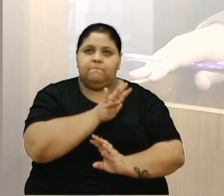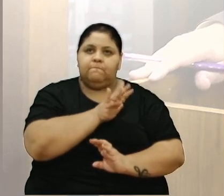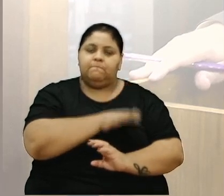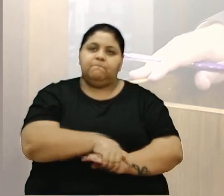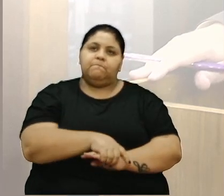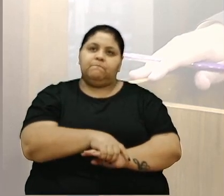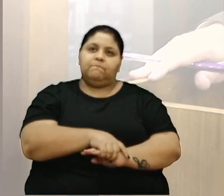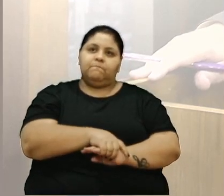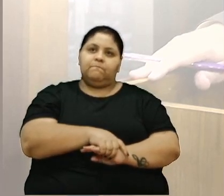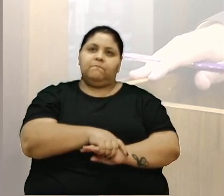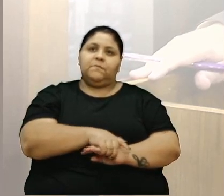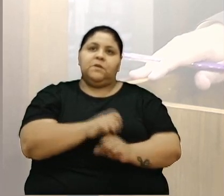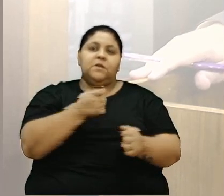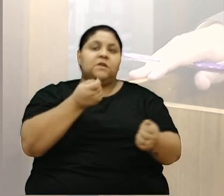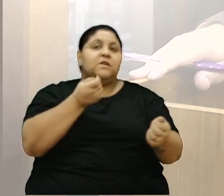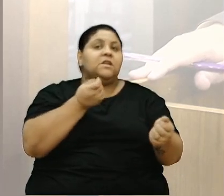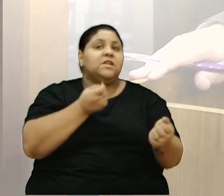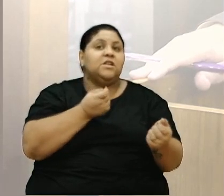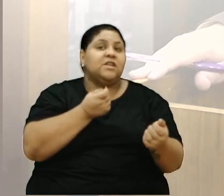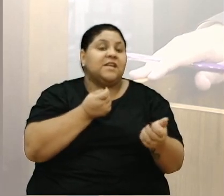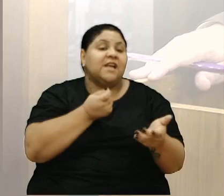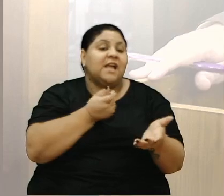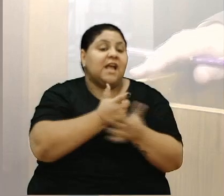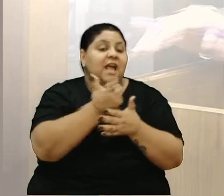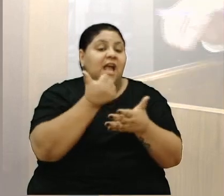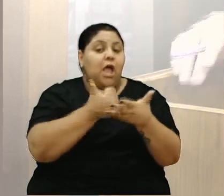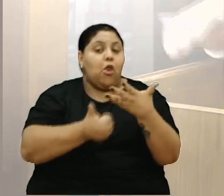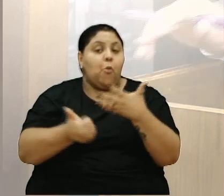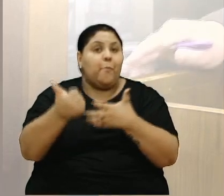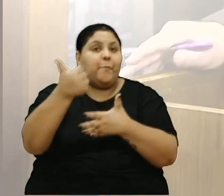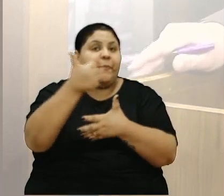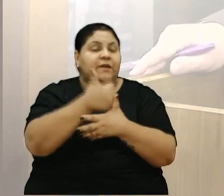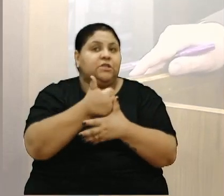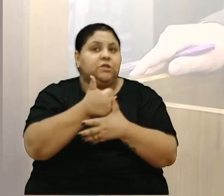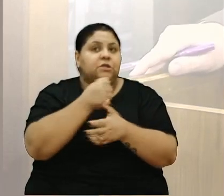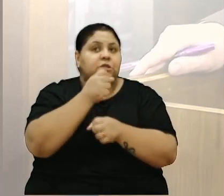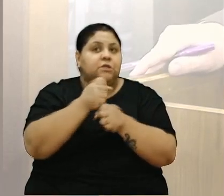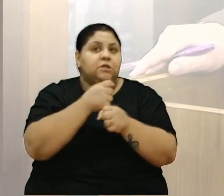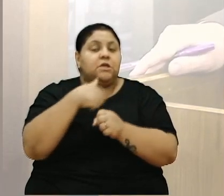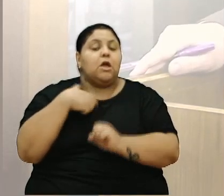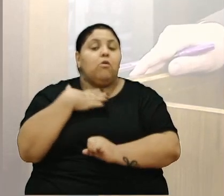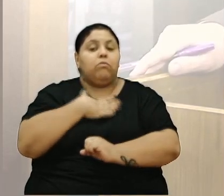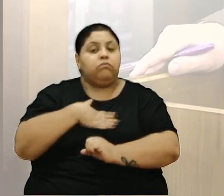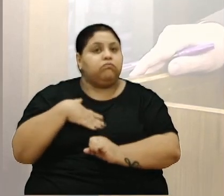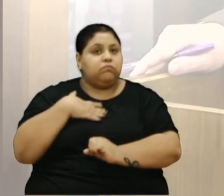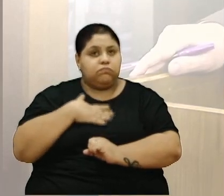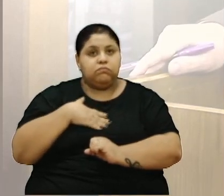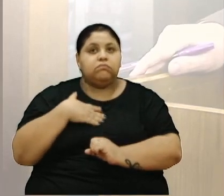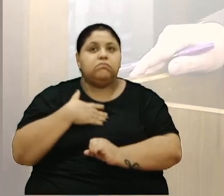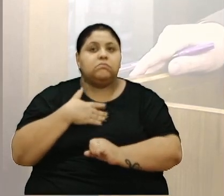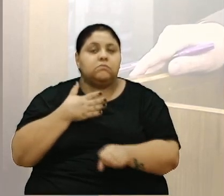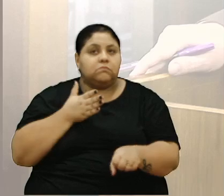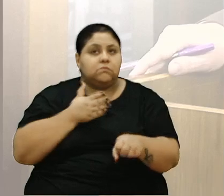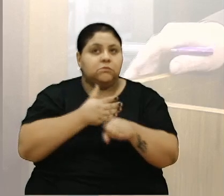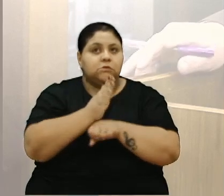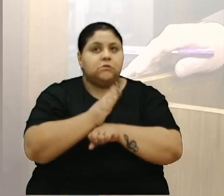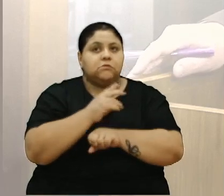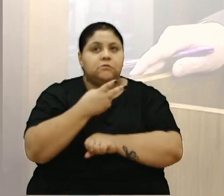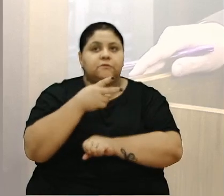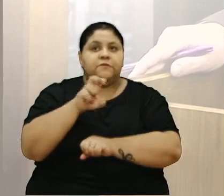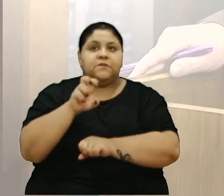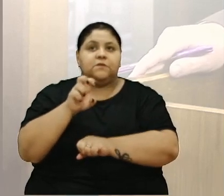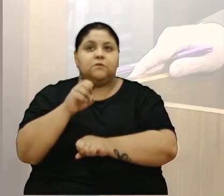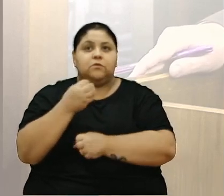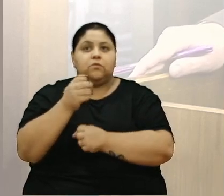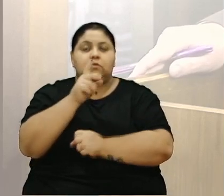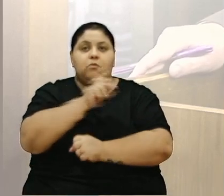E não ganharam numa rifa, ganharam em prestígio de muitos anos, dos quais eu tive a satisfação de participar 25 anos como professor